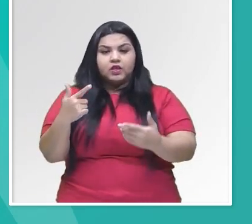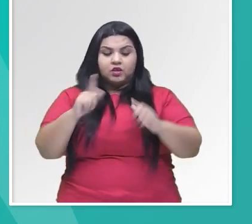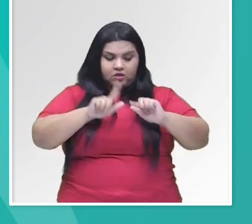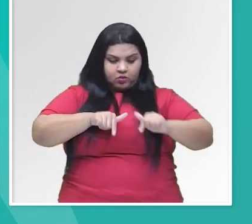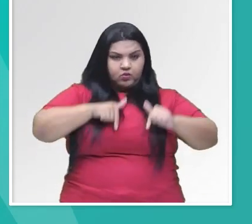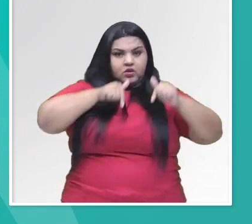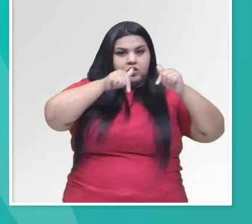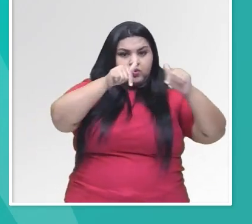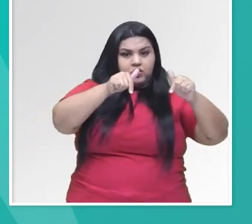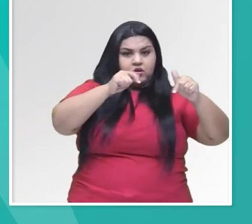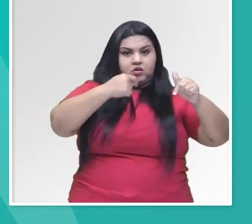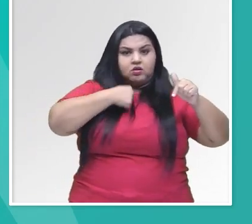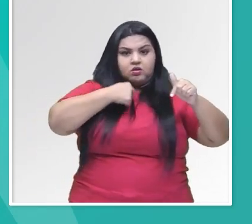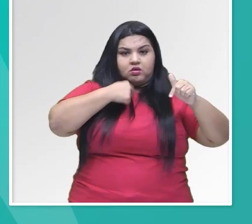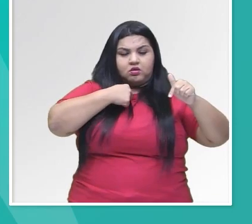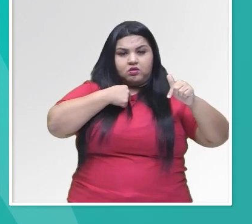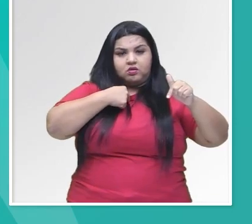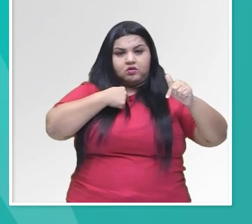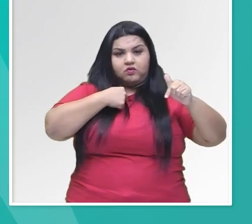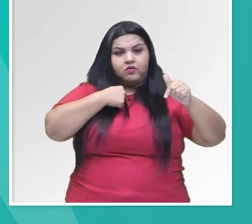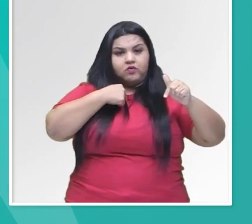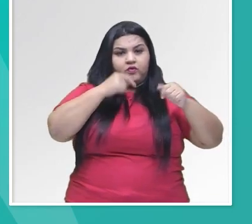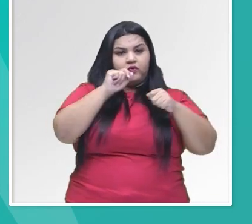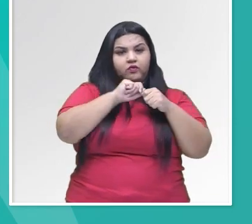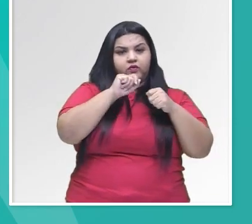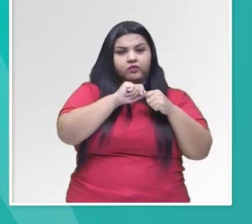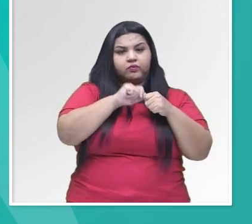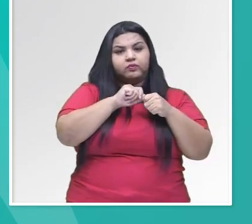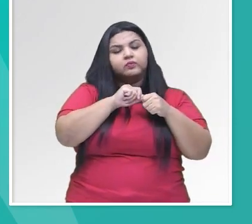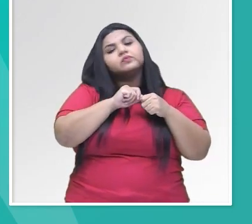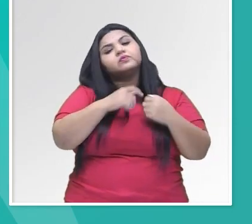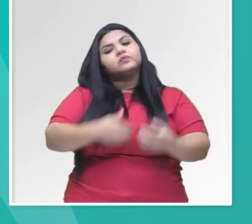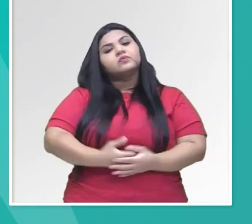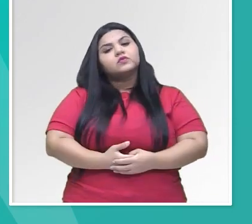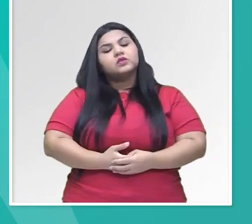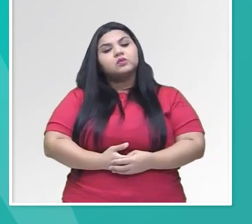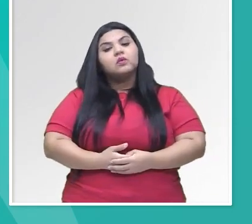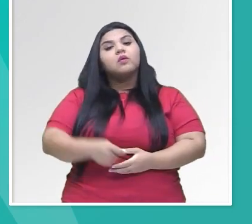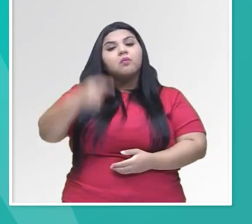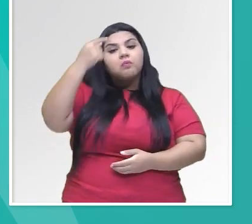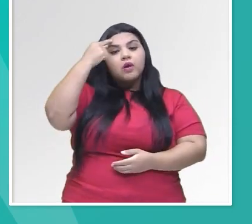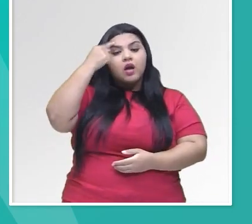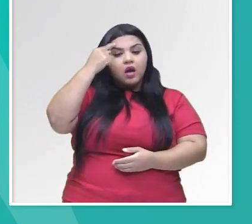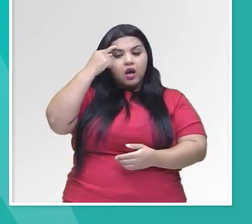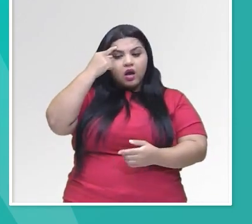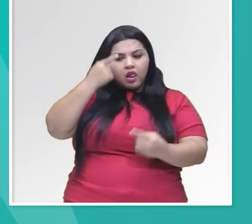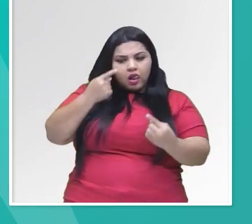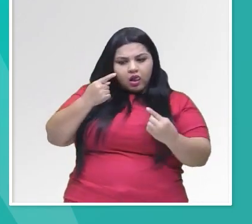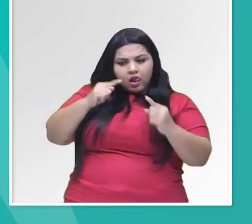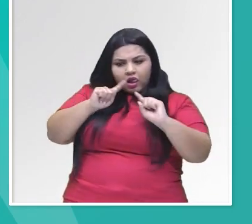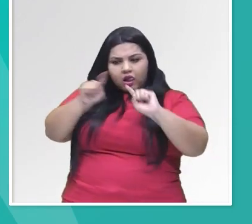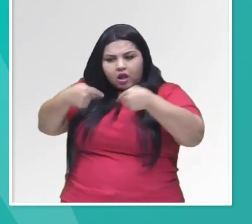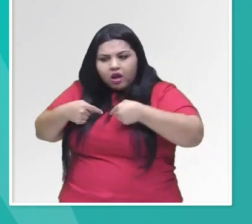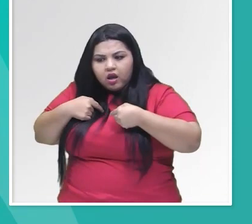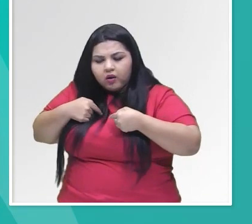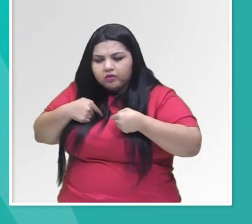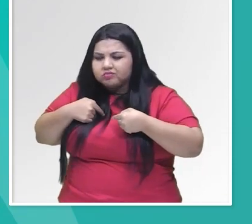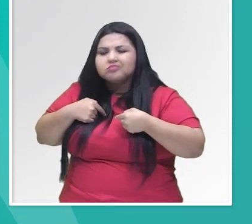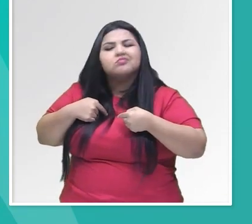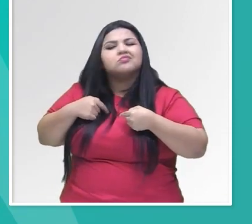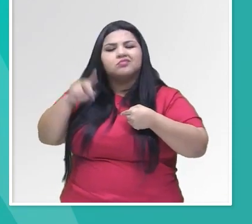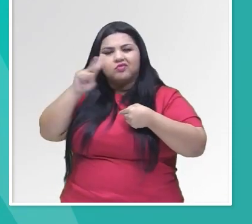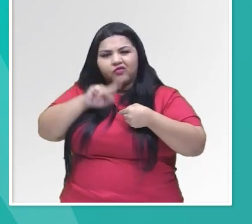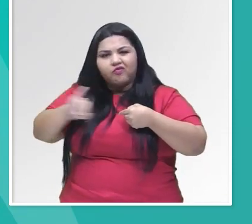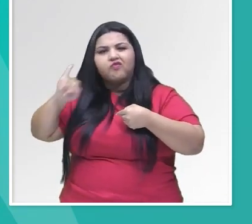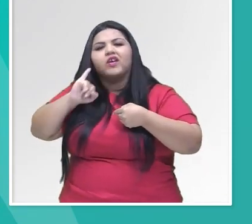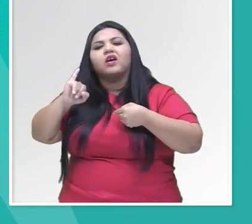ação que eu faço, que penso que vai atingir só a mim, vai implicar